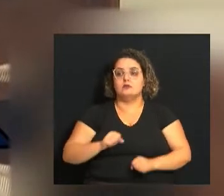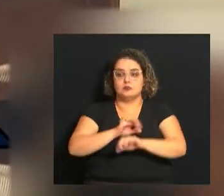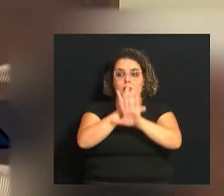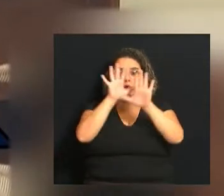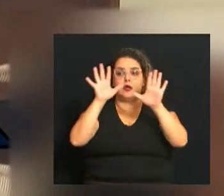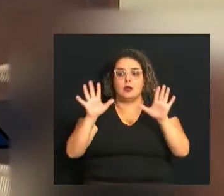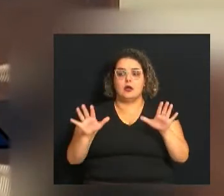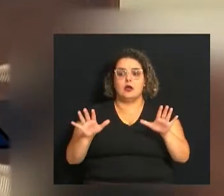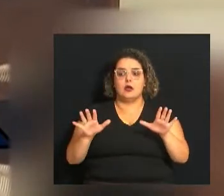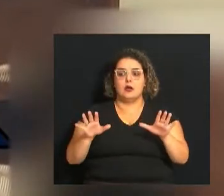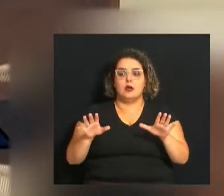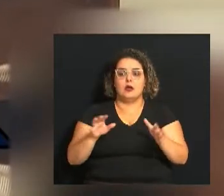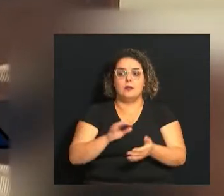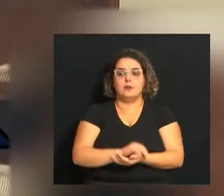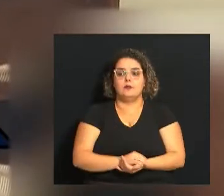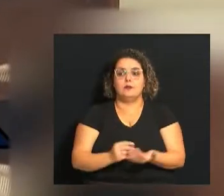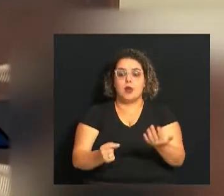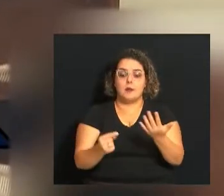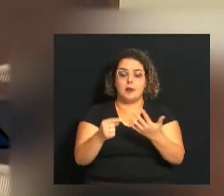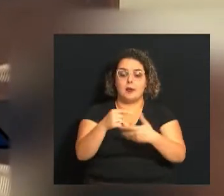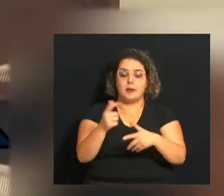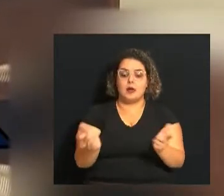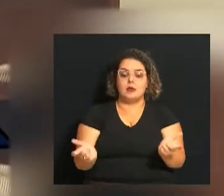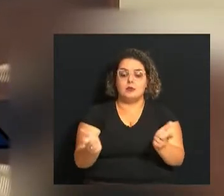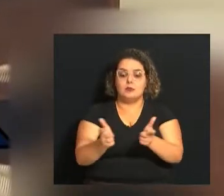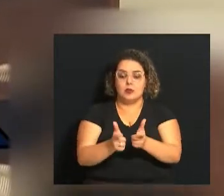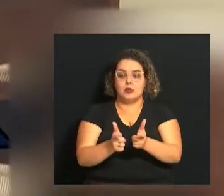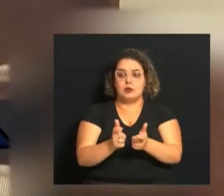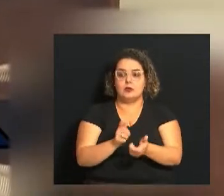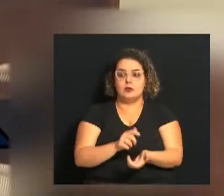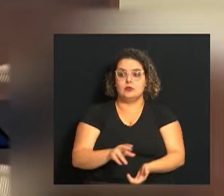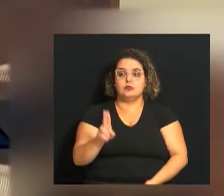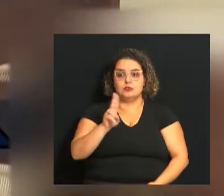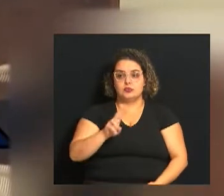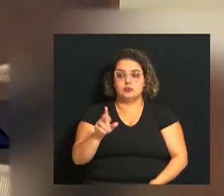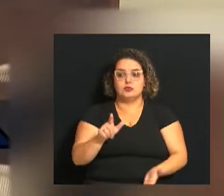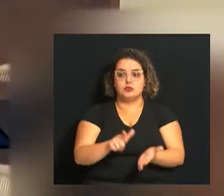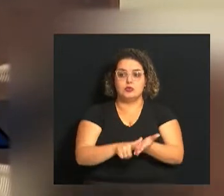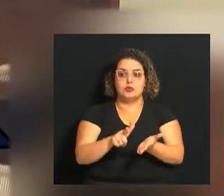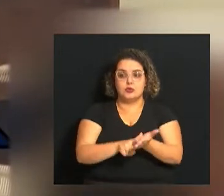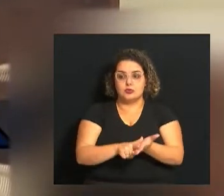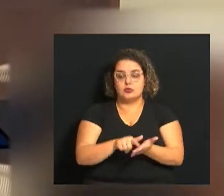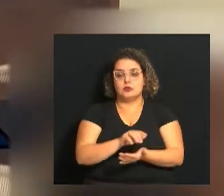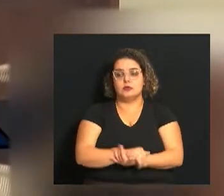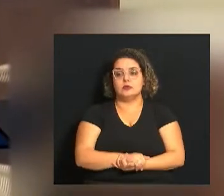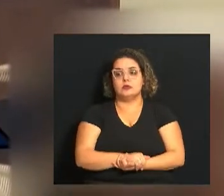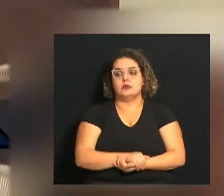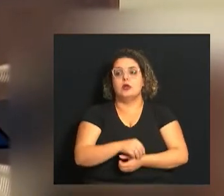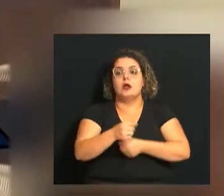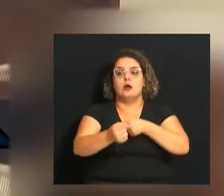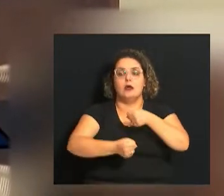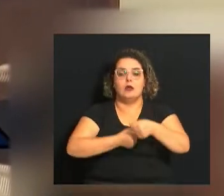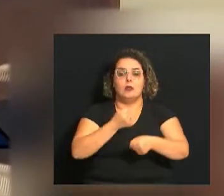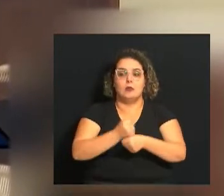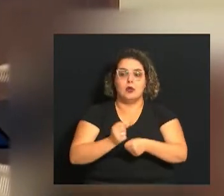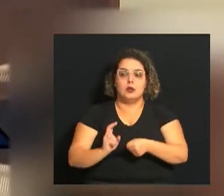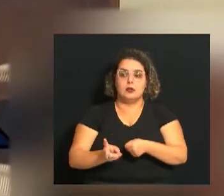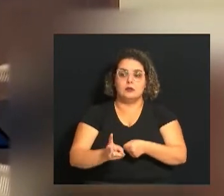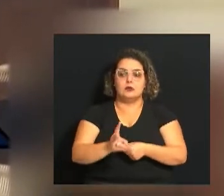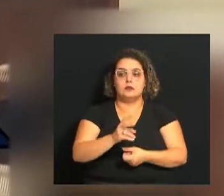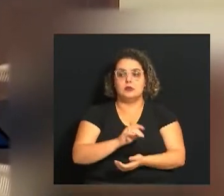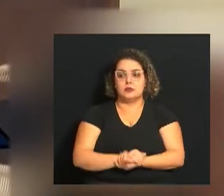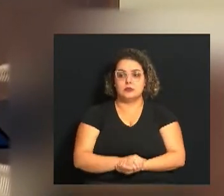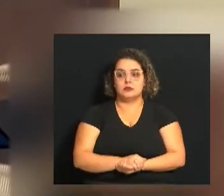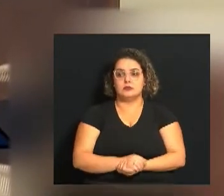metas de diminuição do uso desse papel. Então, anualmente, a